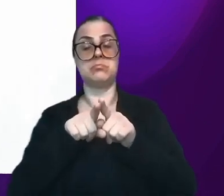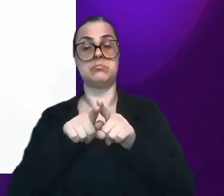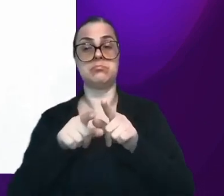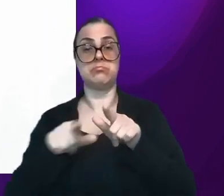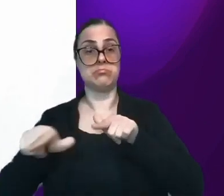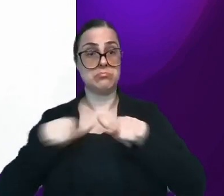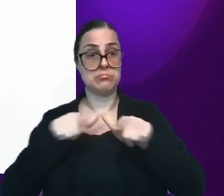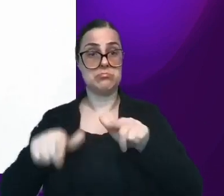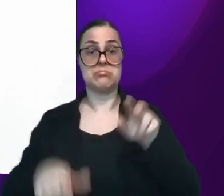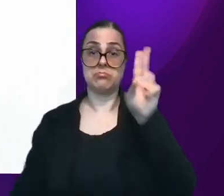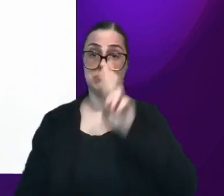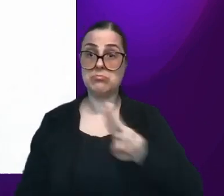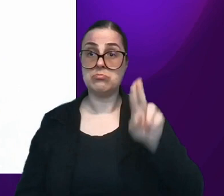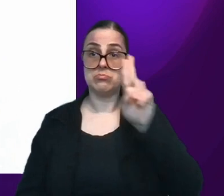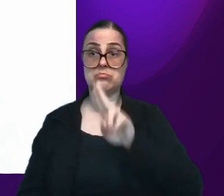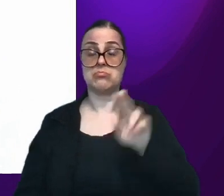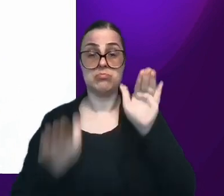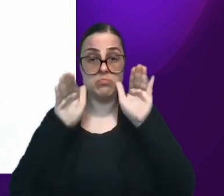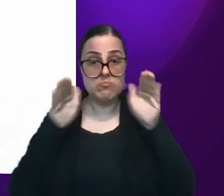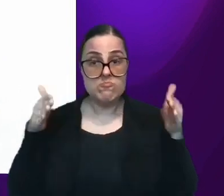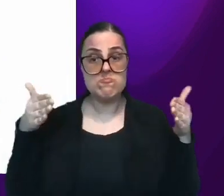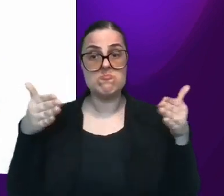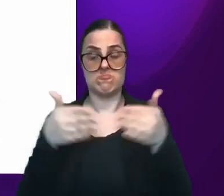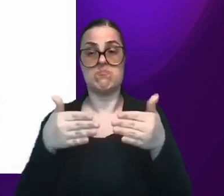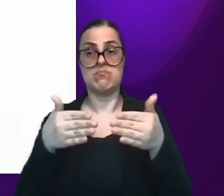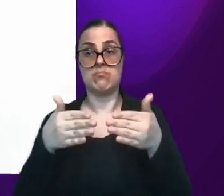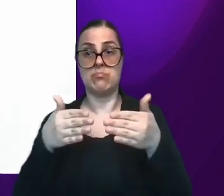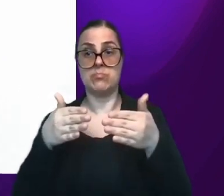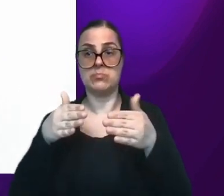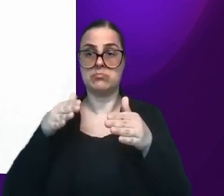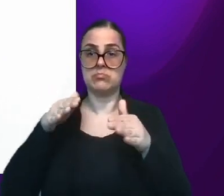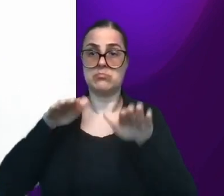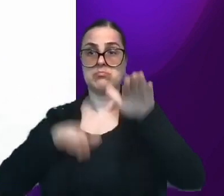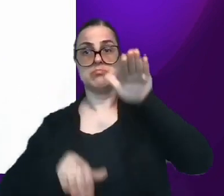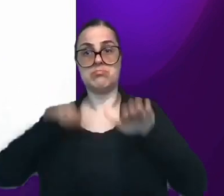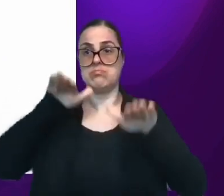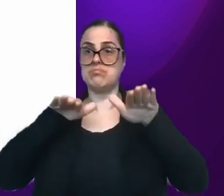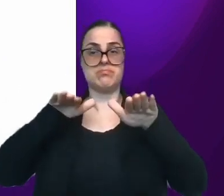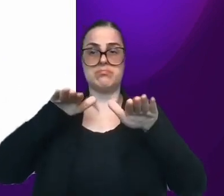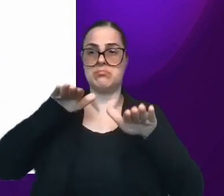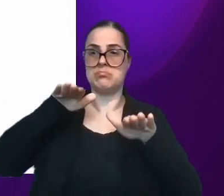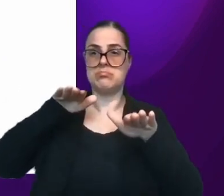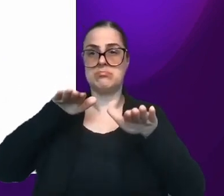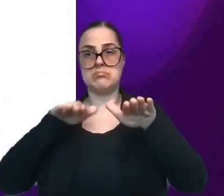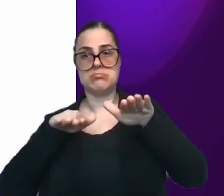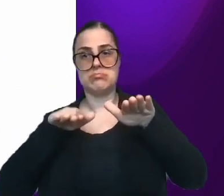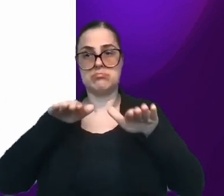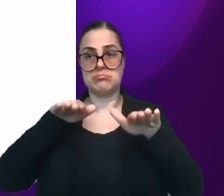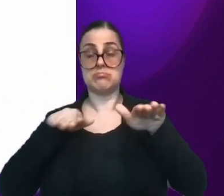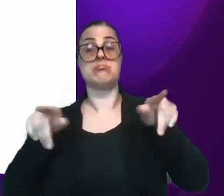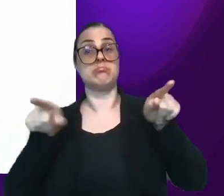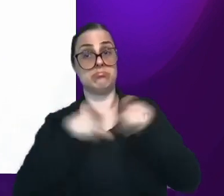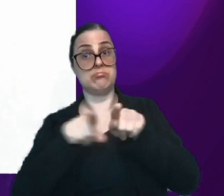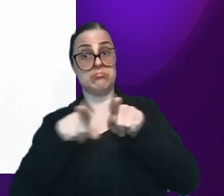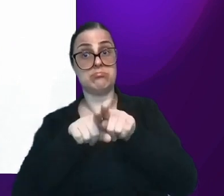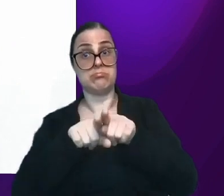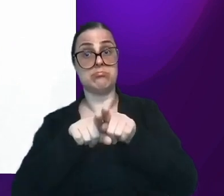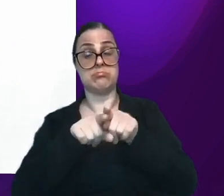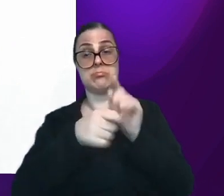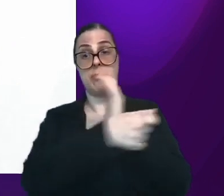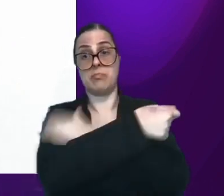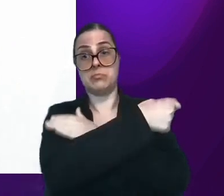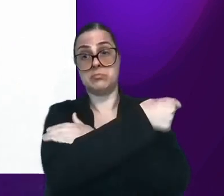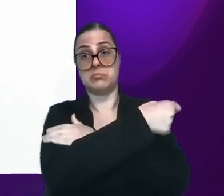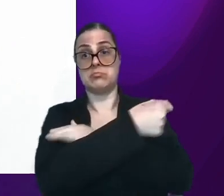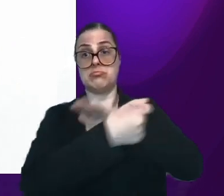uma cinética baixa, promove flutuações menos frequentes, menor tendência à hipotensão e menor